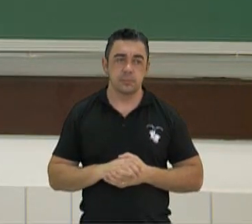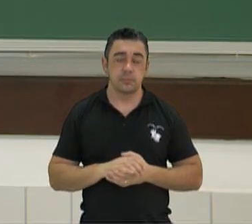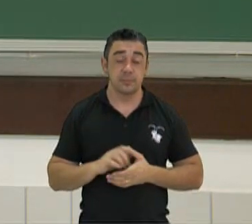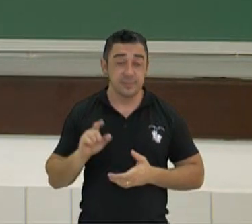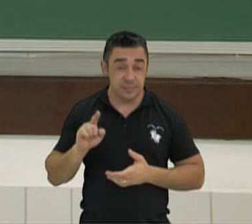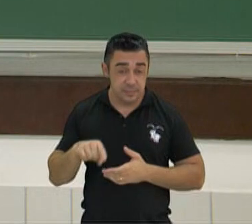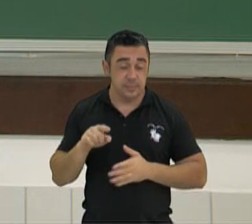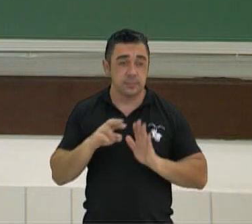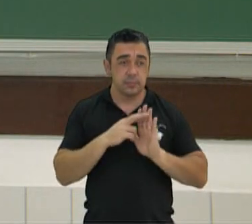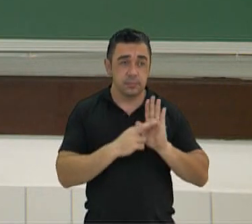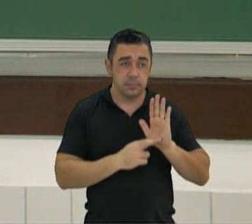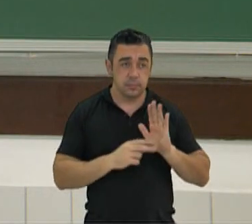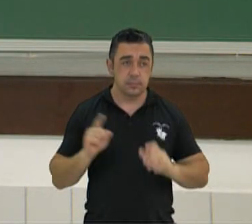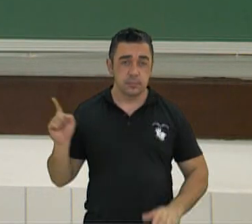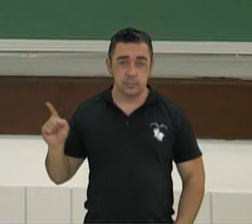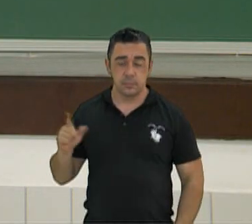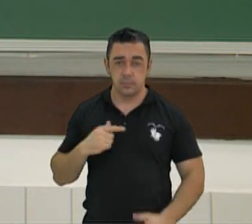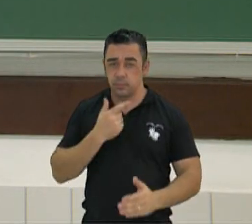Essa é a regra de